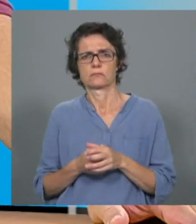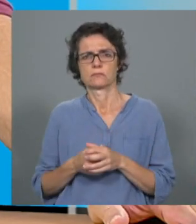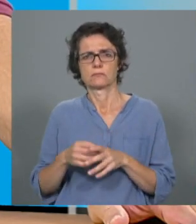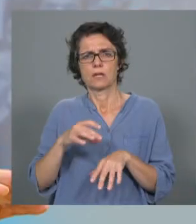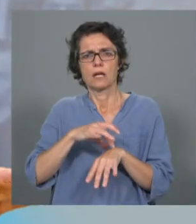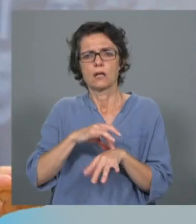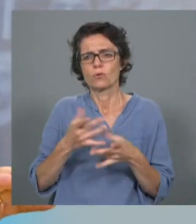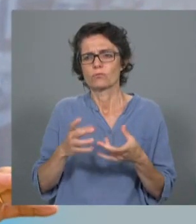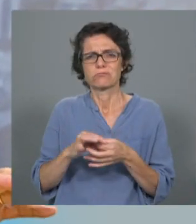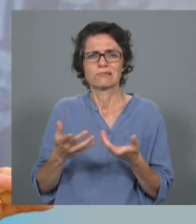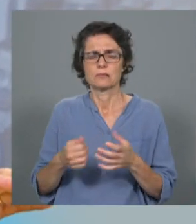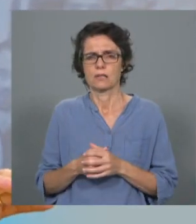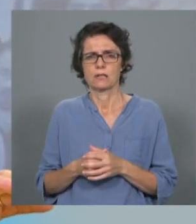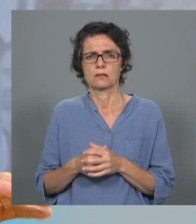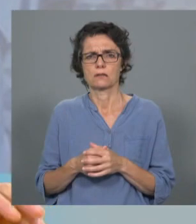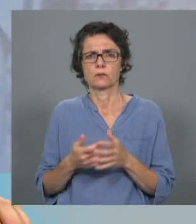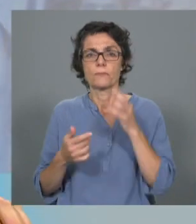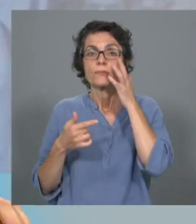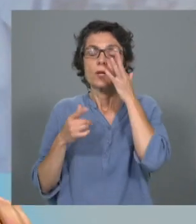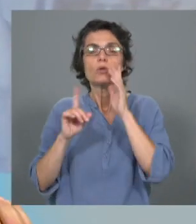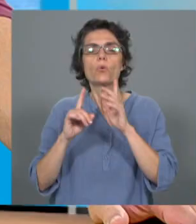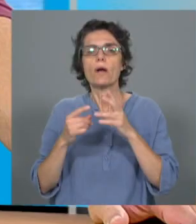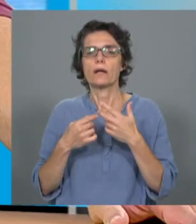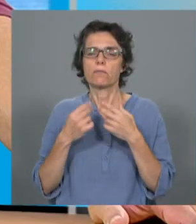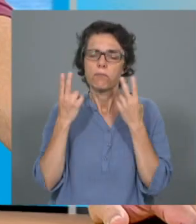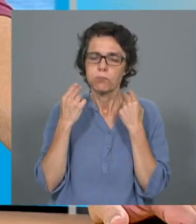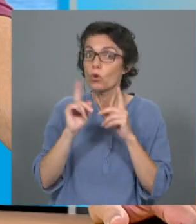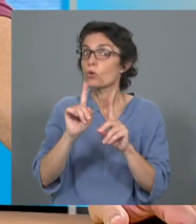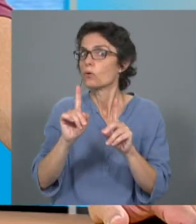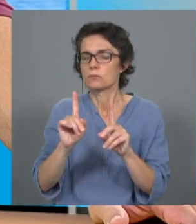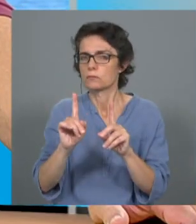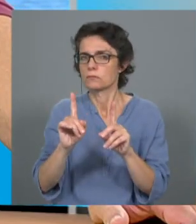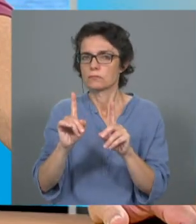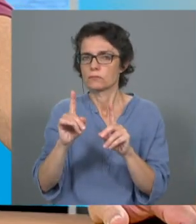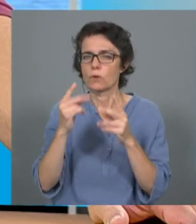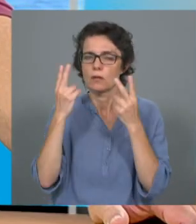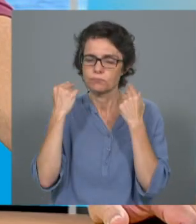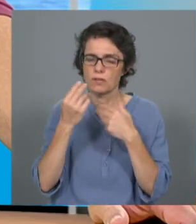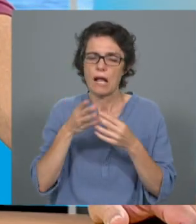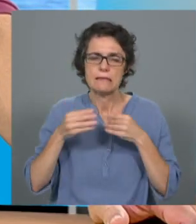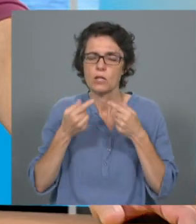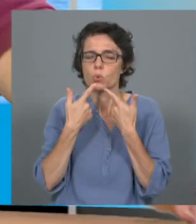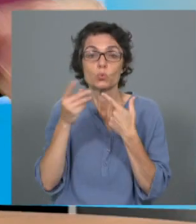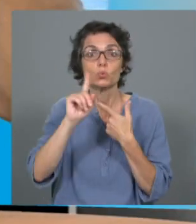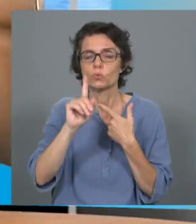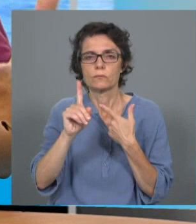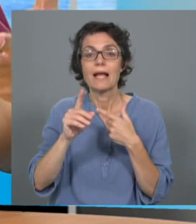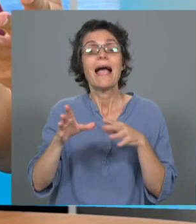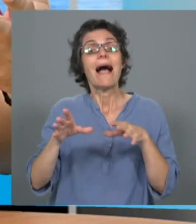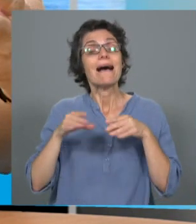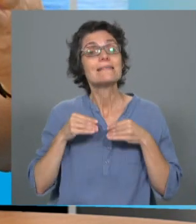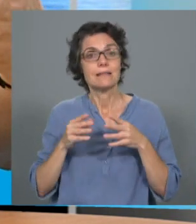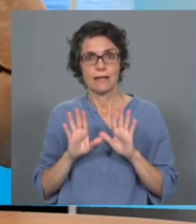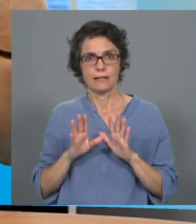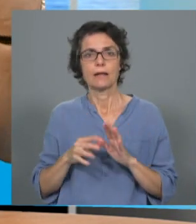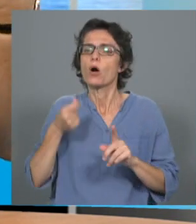está uma resignação passiva. Não é resignação. É aceitar. Lutamos